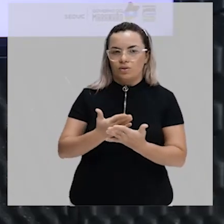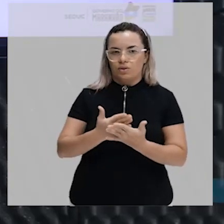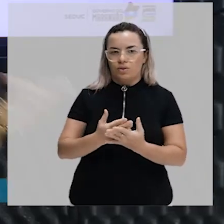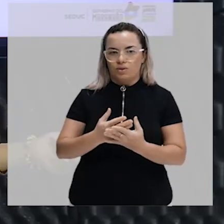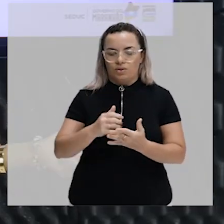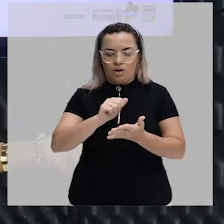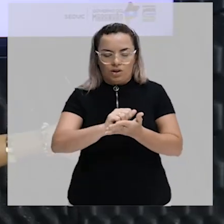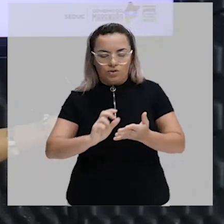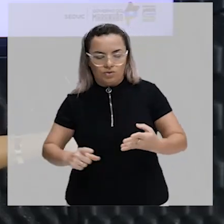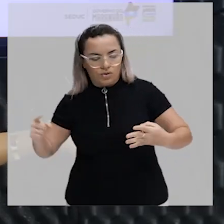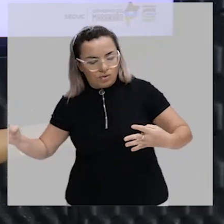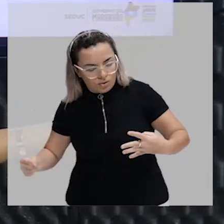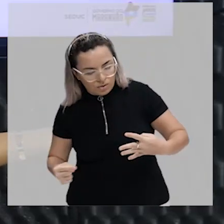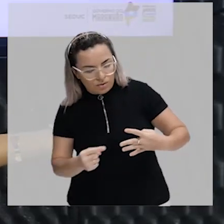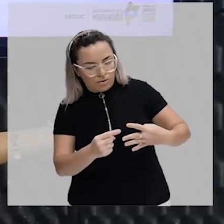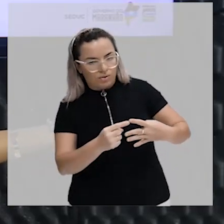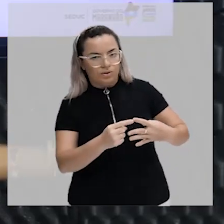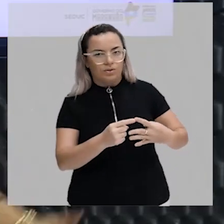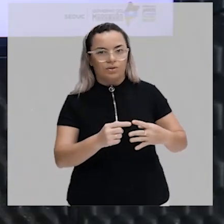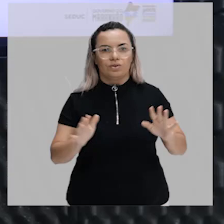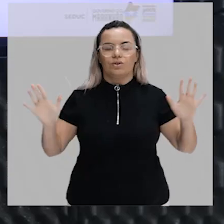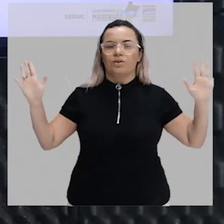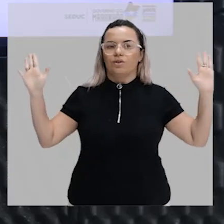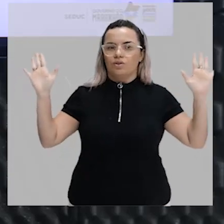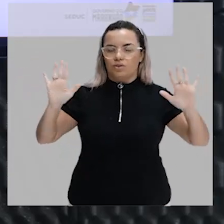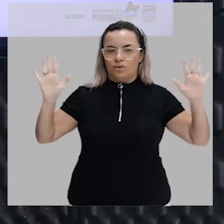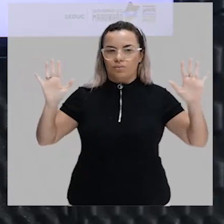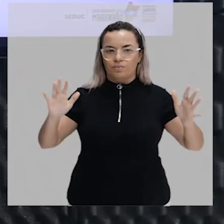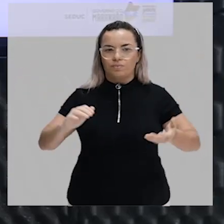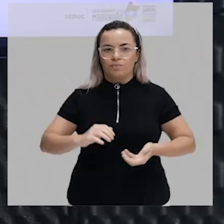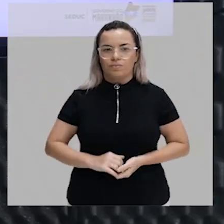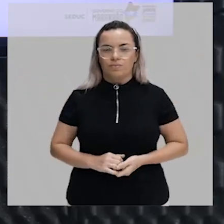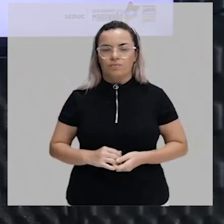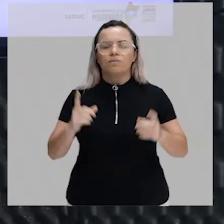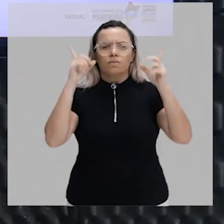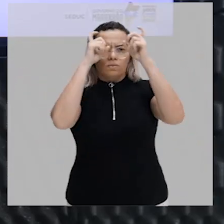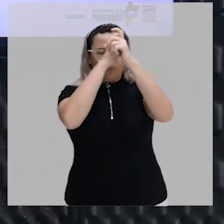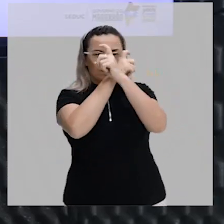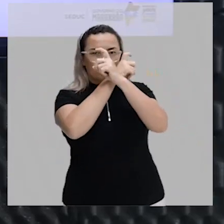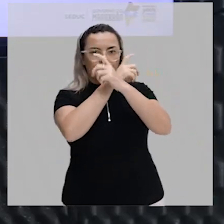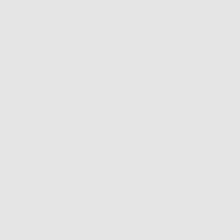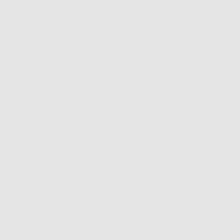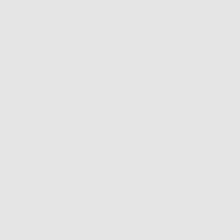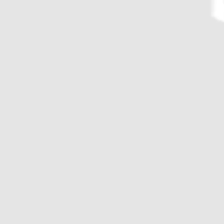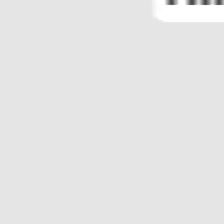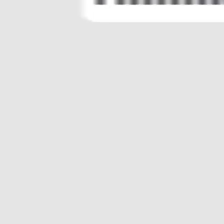simbolistas e eu me despeço. Compliquei?